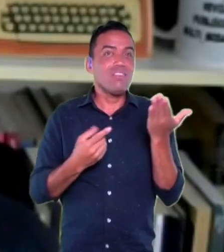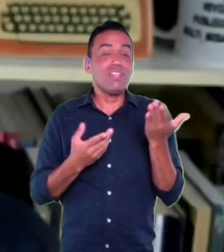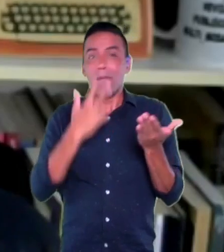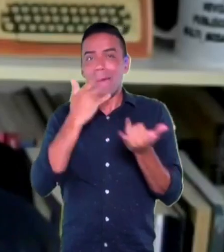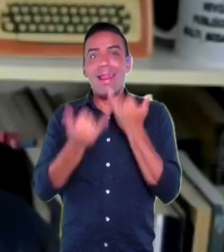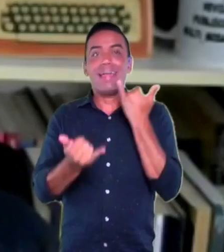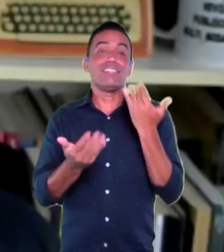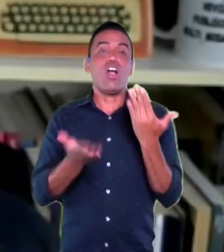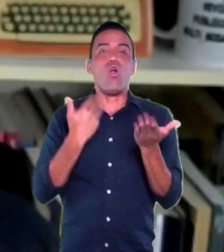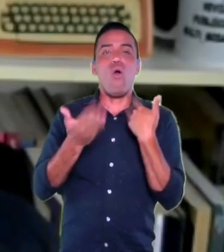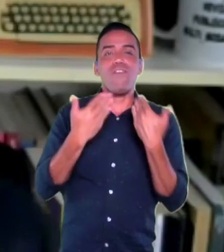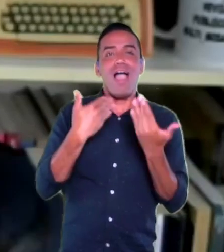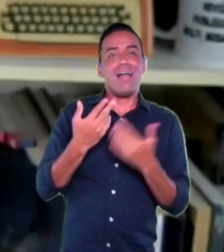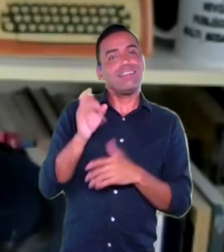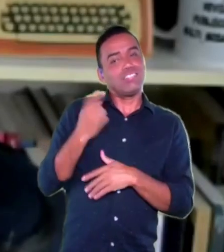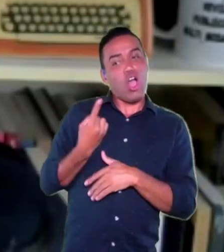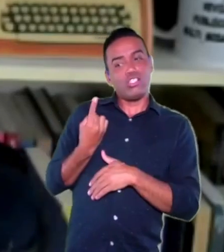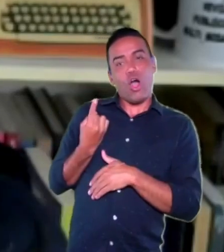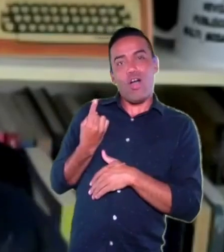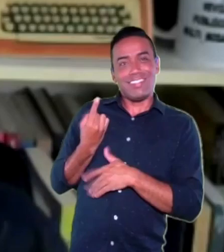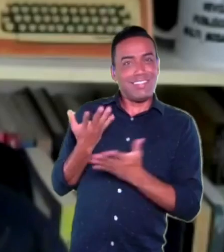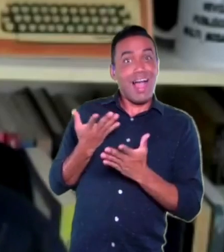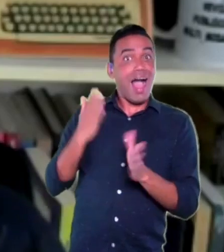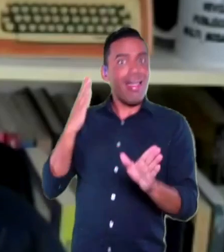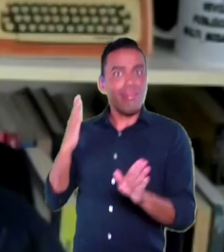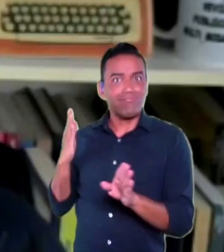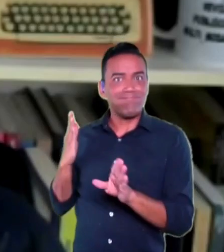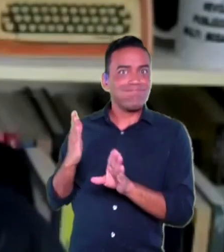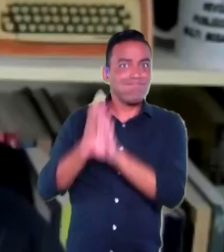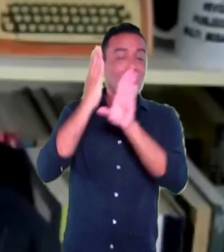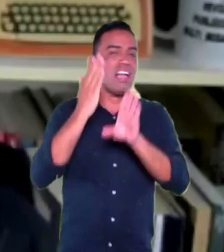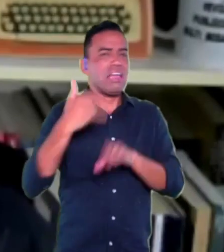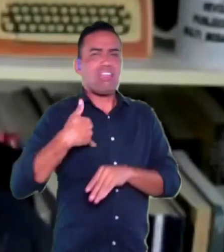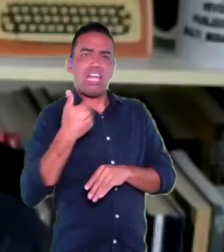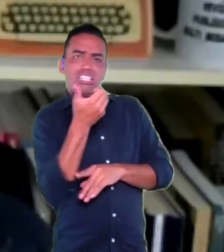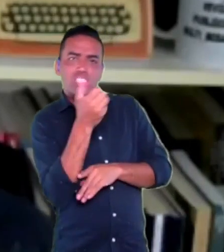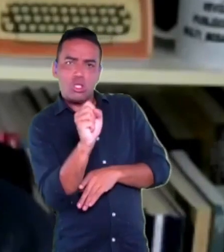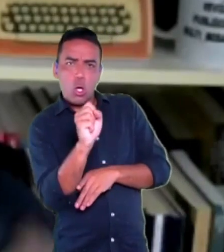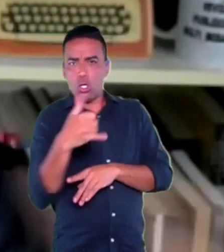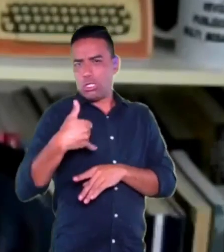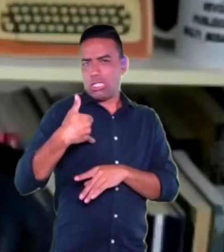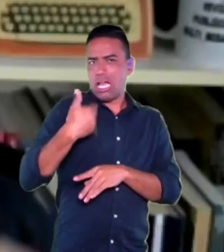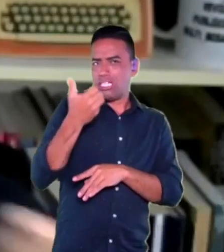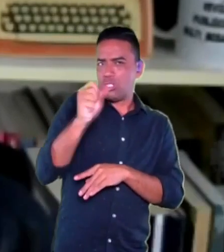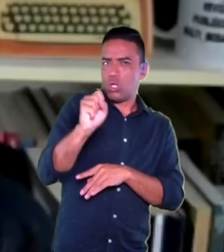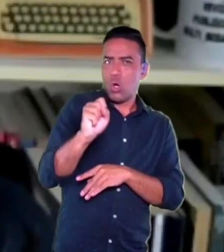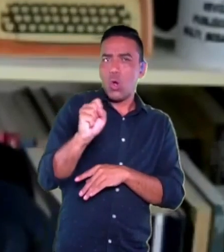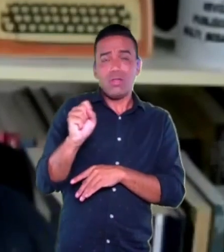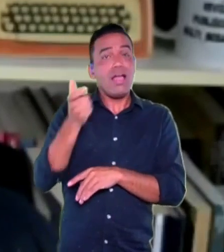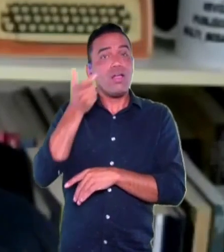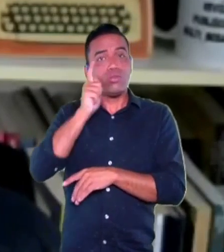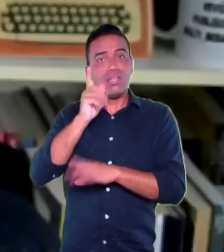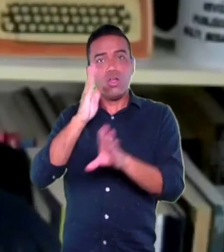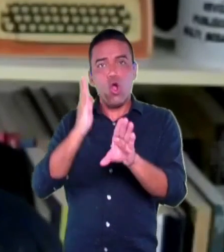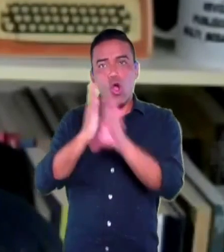né? Aham. E até achar, quando eu tinha uns 18 anos, é que eu achei os primeiros interlocutores,